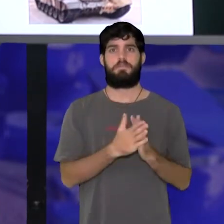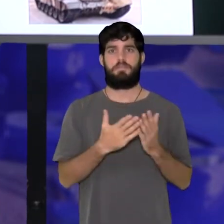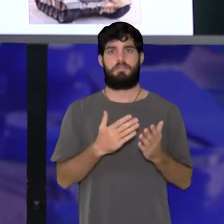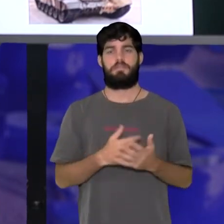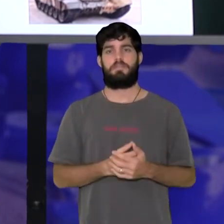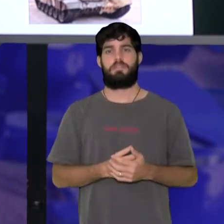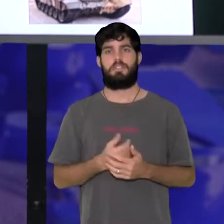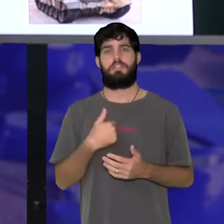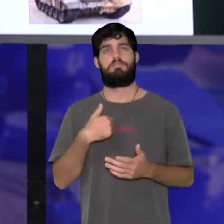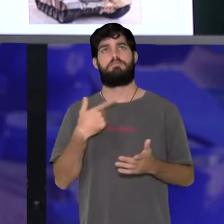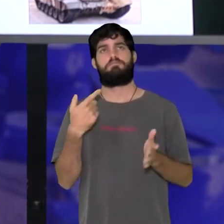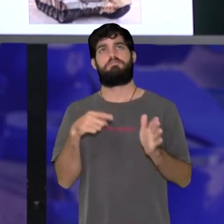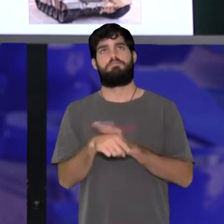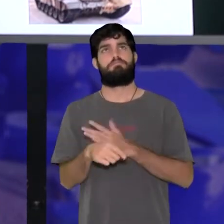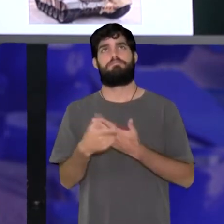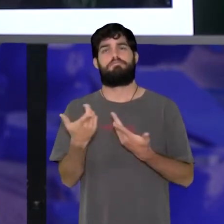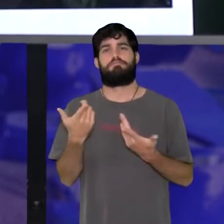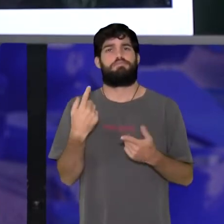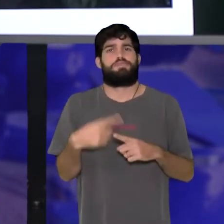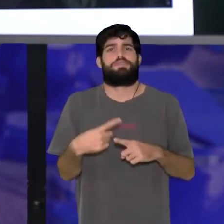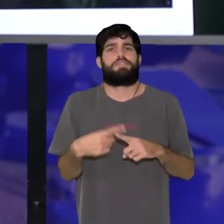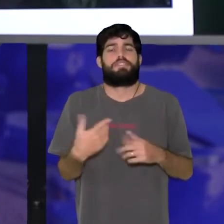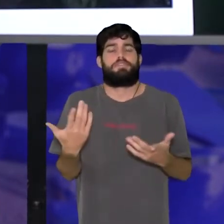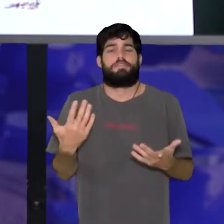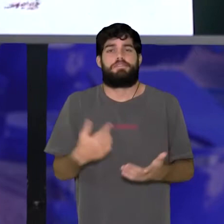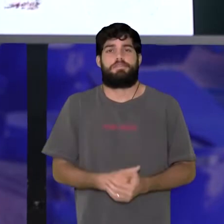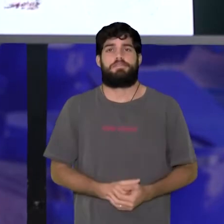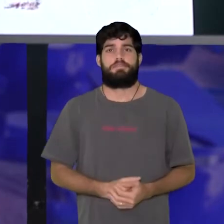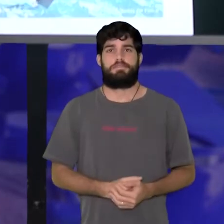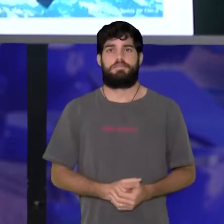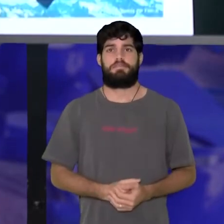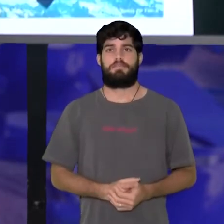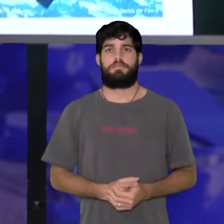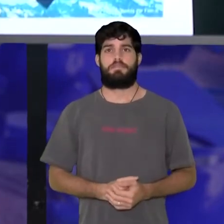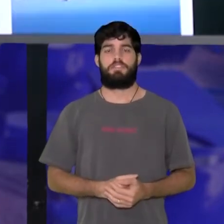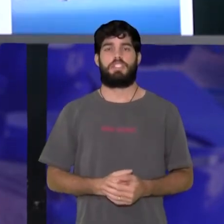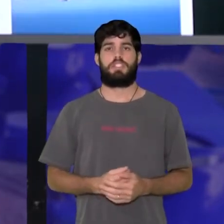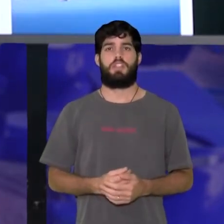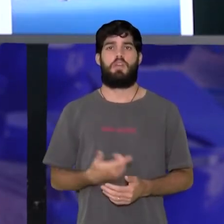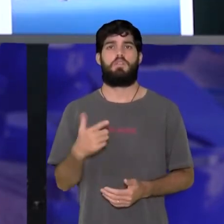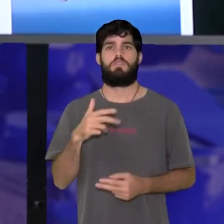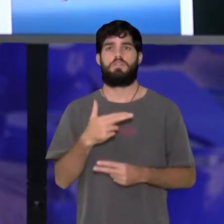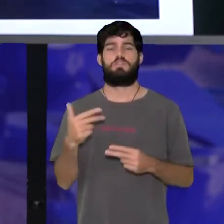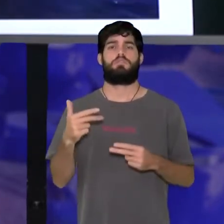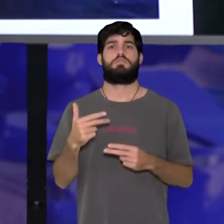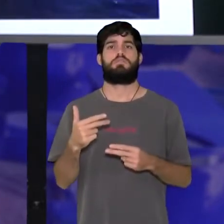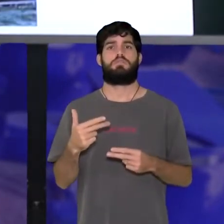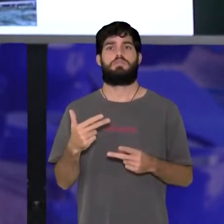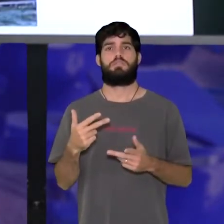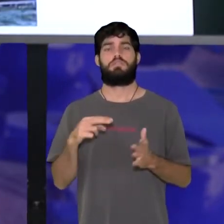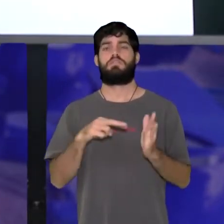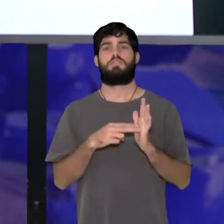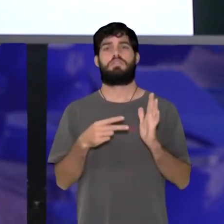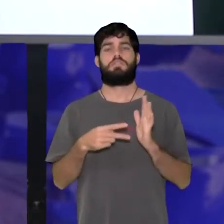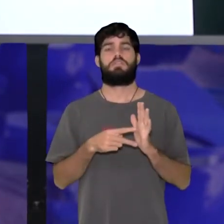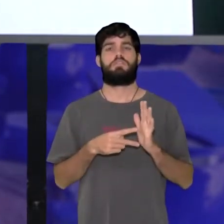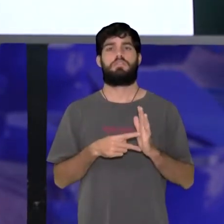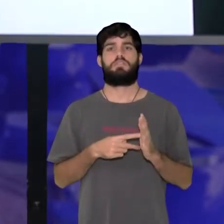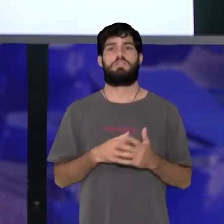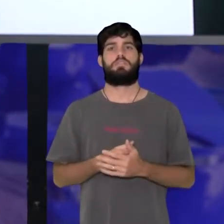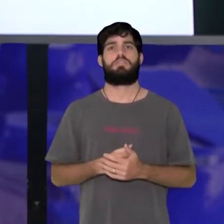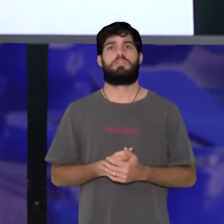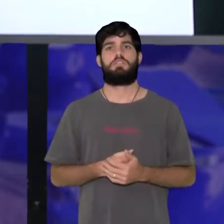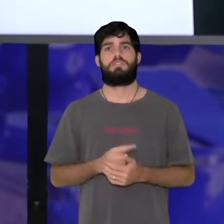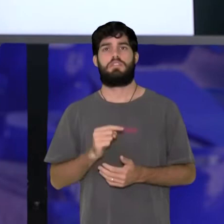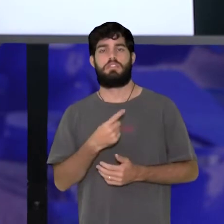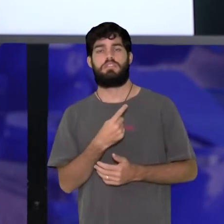Fico perguntando para quê, né? Outro aspecto significativo da Guerra Fria é o que